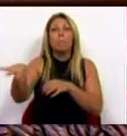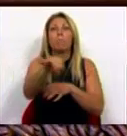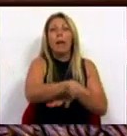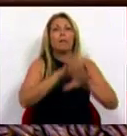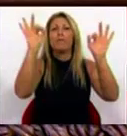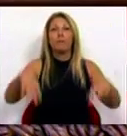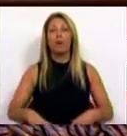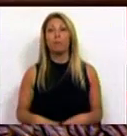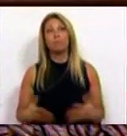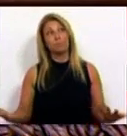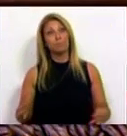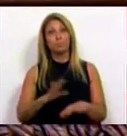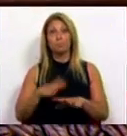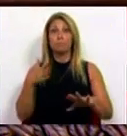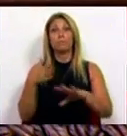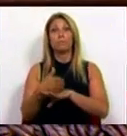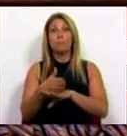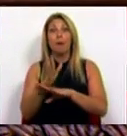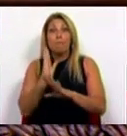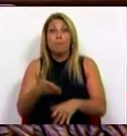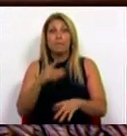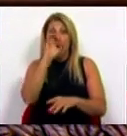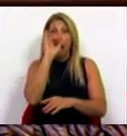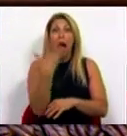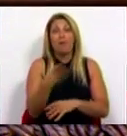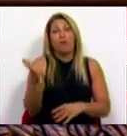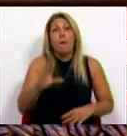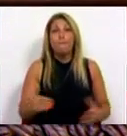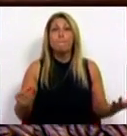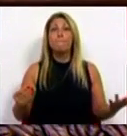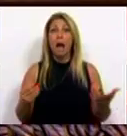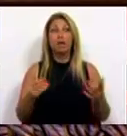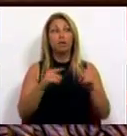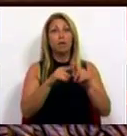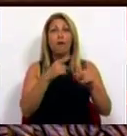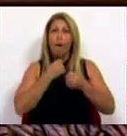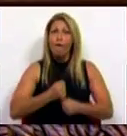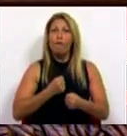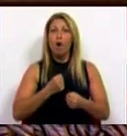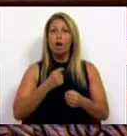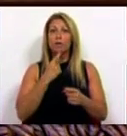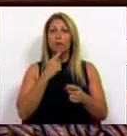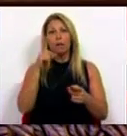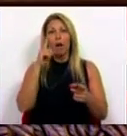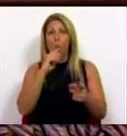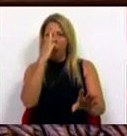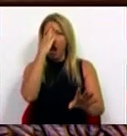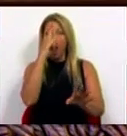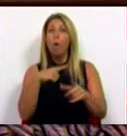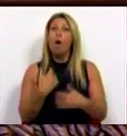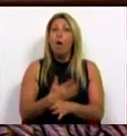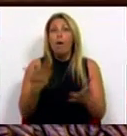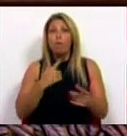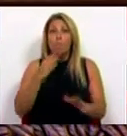designadamente, de povoamentos florestais mais resilientes, como o Montado de Sobro. É fundamental. E estamos a trabalhar com